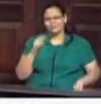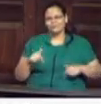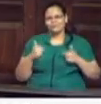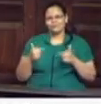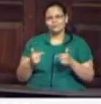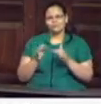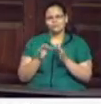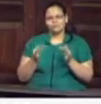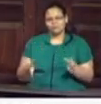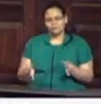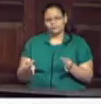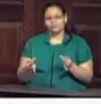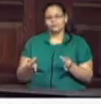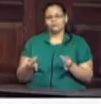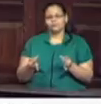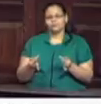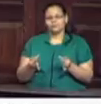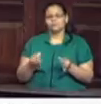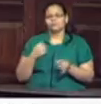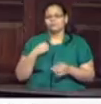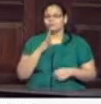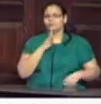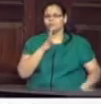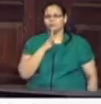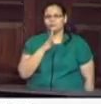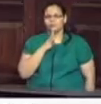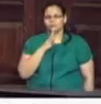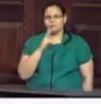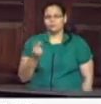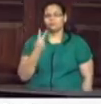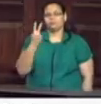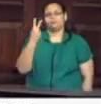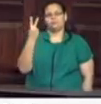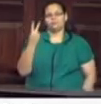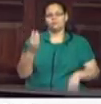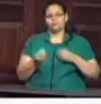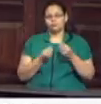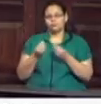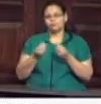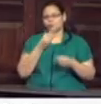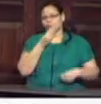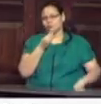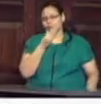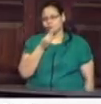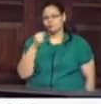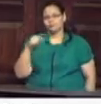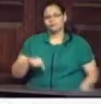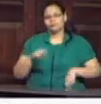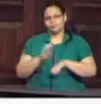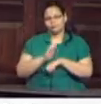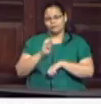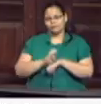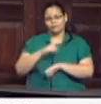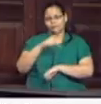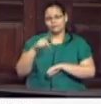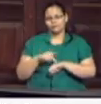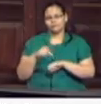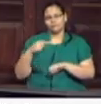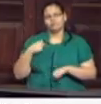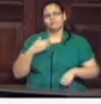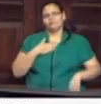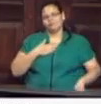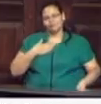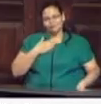muito simples da minha parte de reconhecer todo o valor do senhor como homem para esse Estado e para esse país. É uma honra